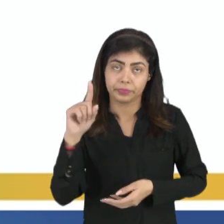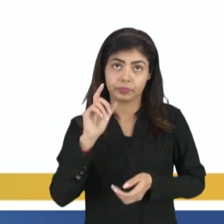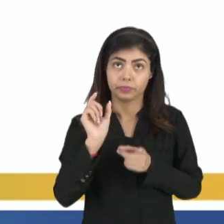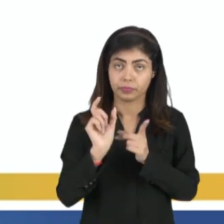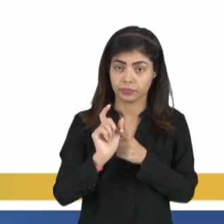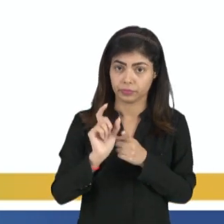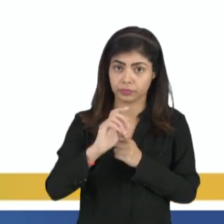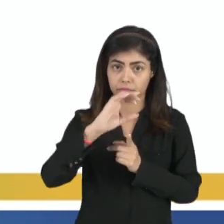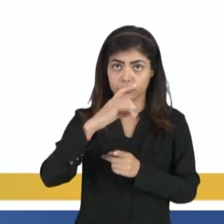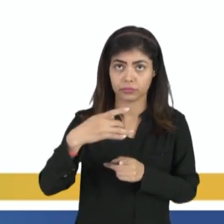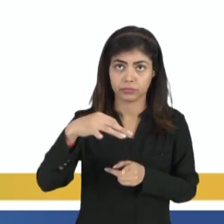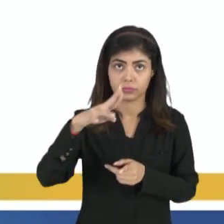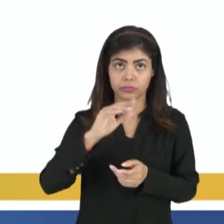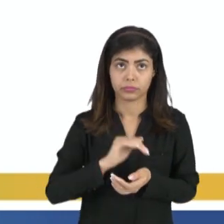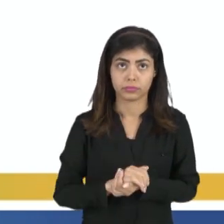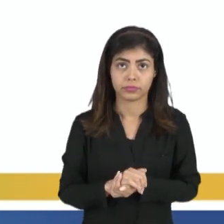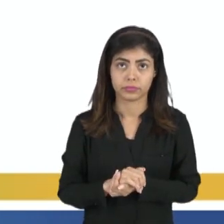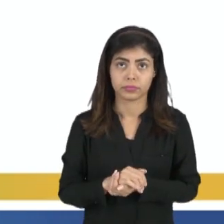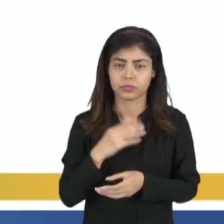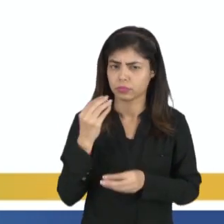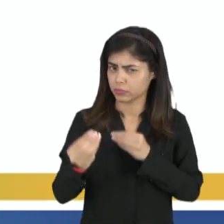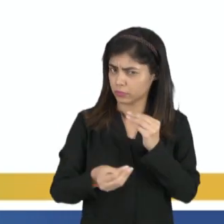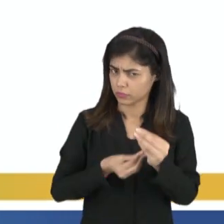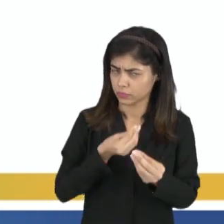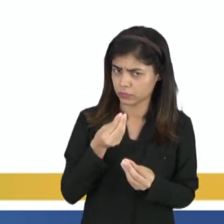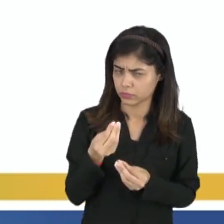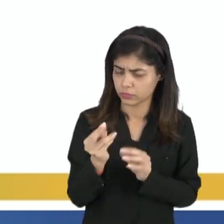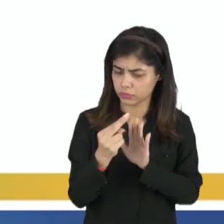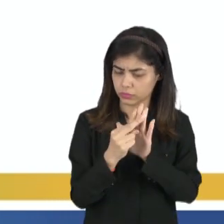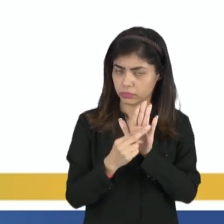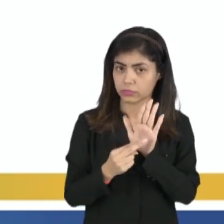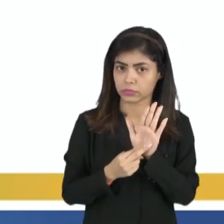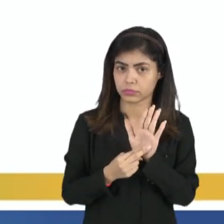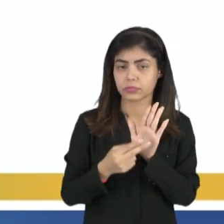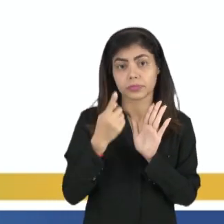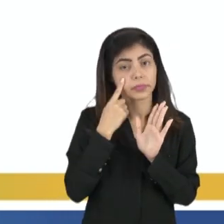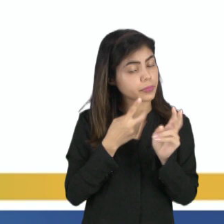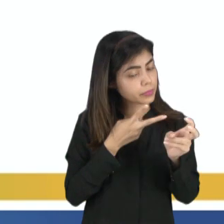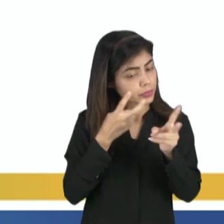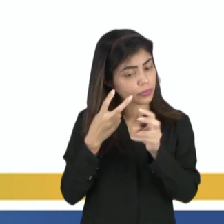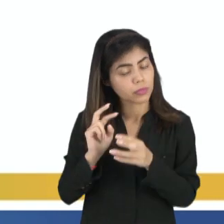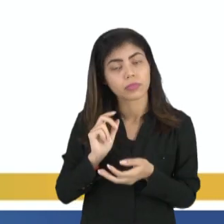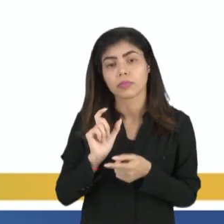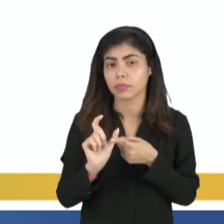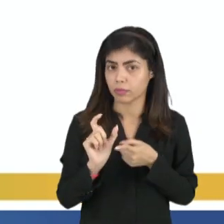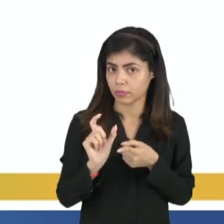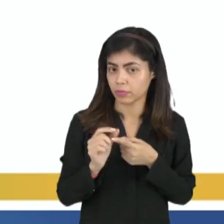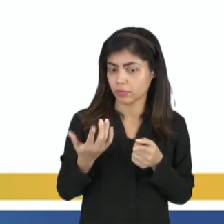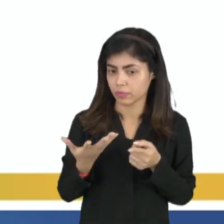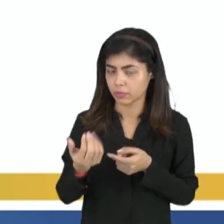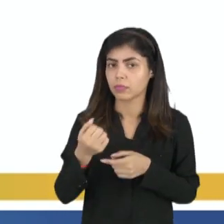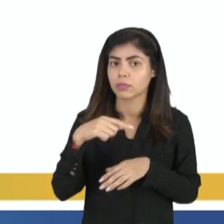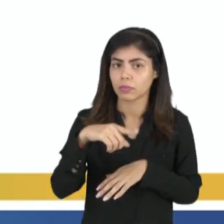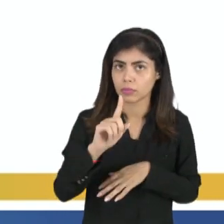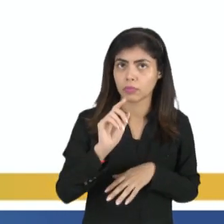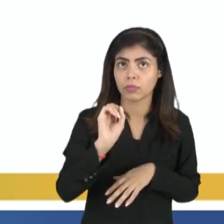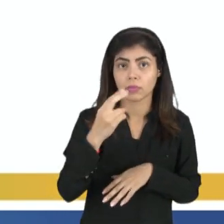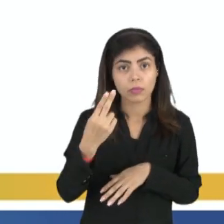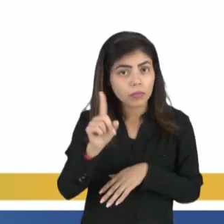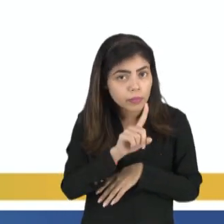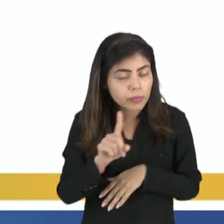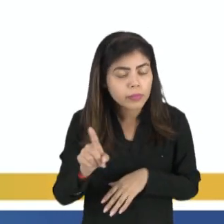acentuação de palavras oxítonas como é que se dá essa regra observamos que existem palavras que recebem acento